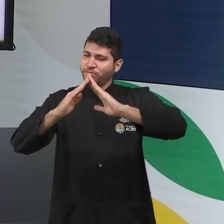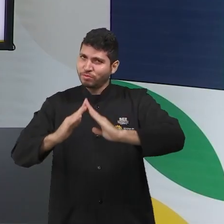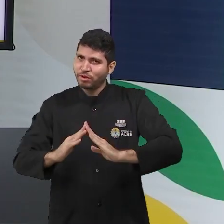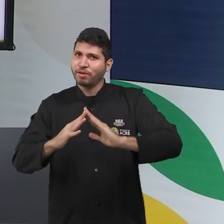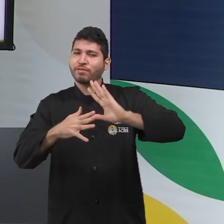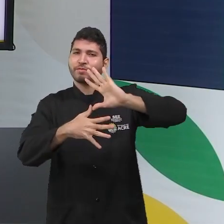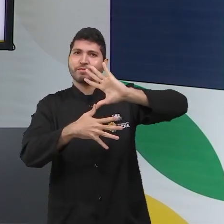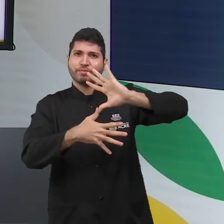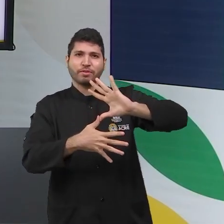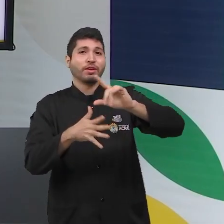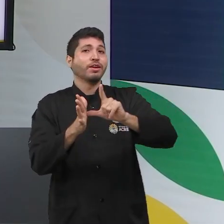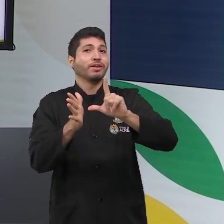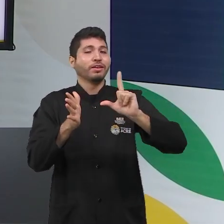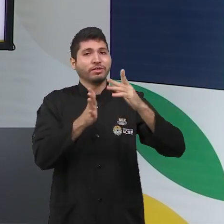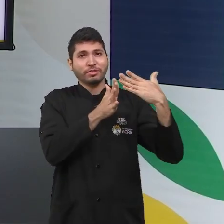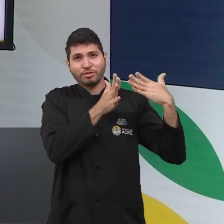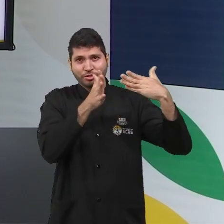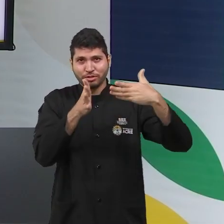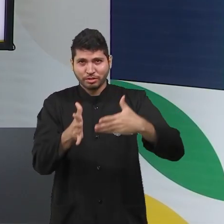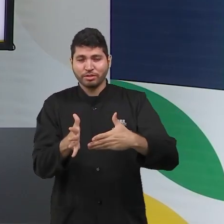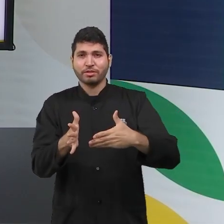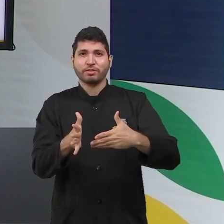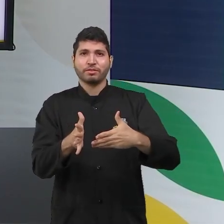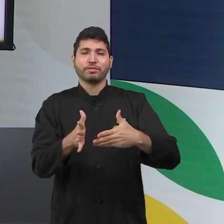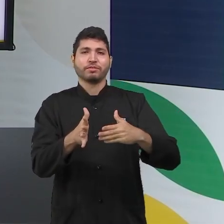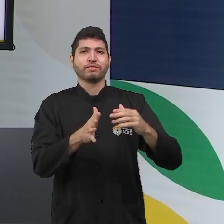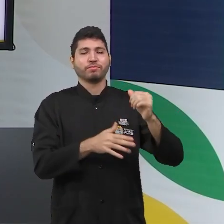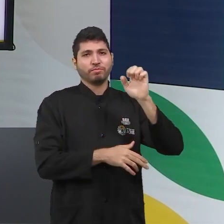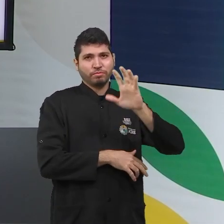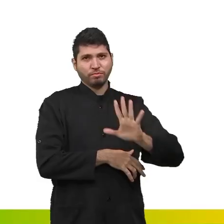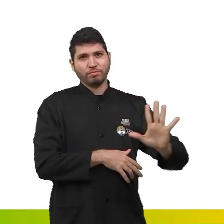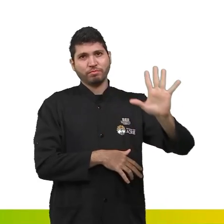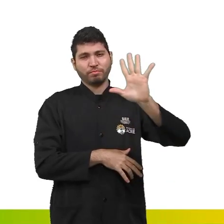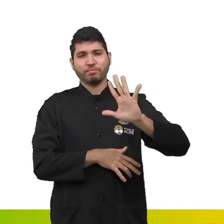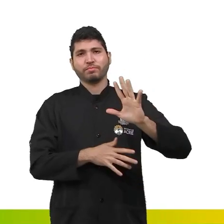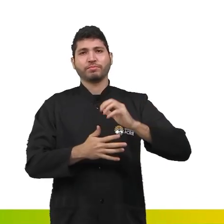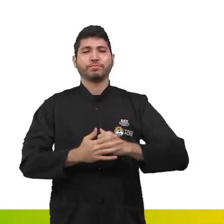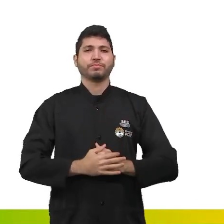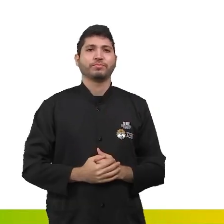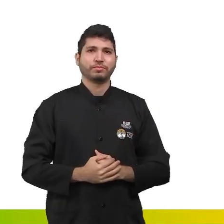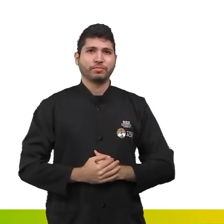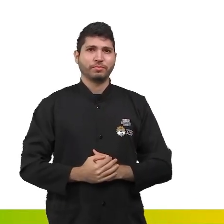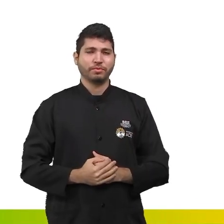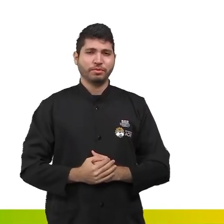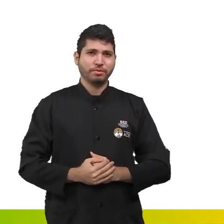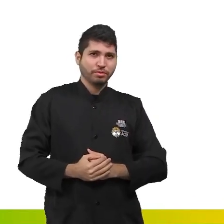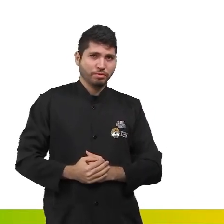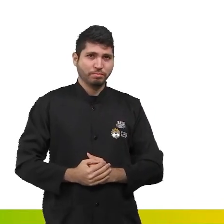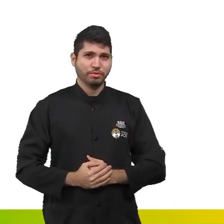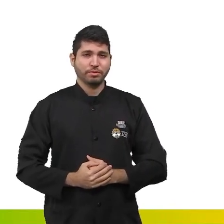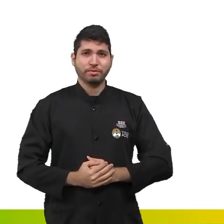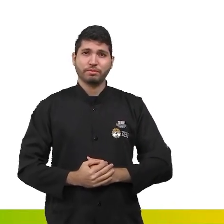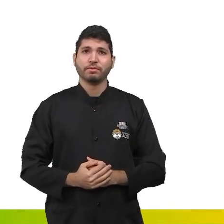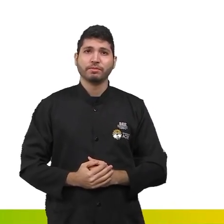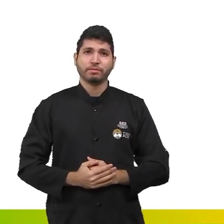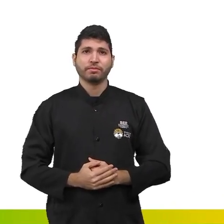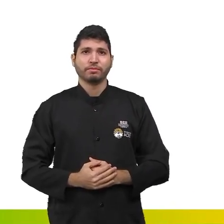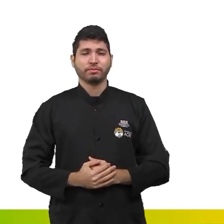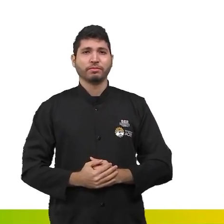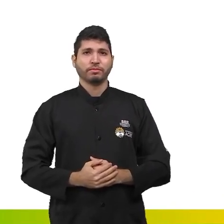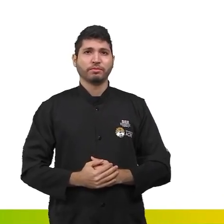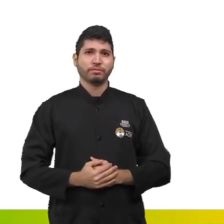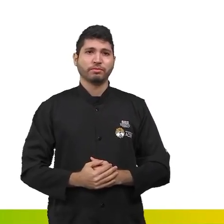América antes da chegada dos europeus. Certo? Vamos lá, vamos seguir. O que